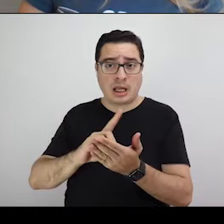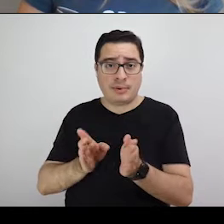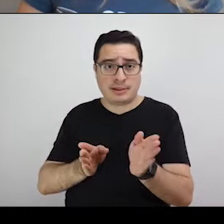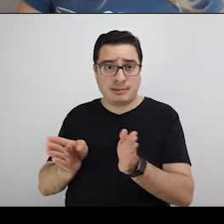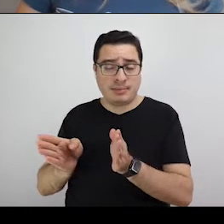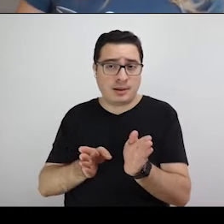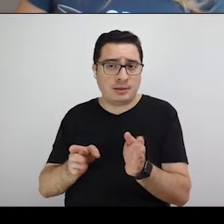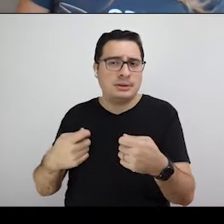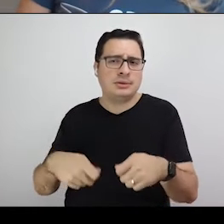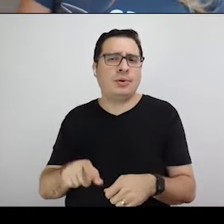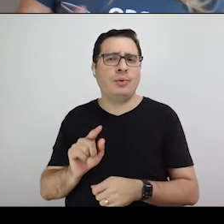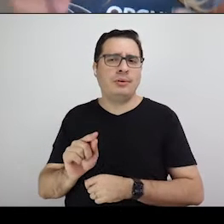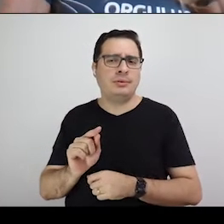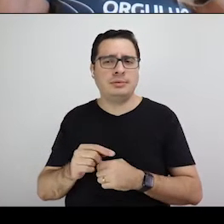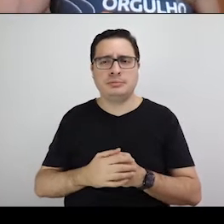acessibilidade?